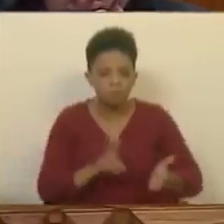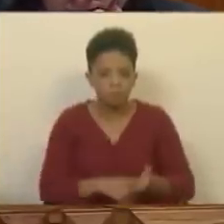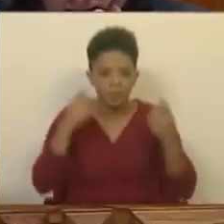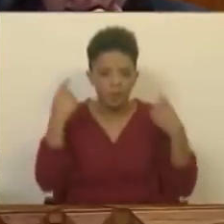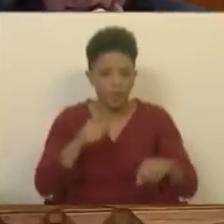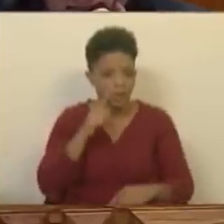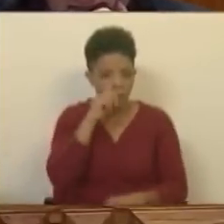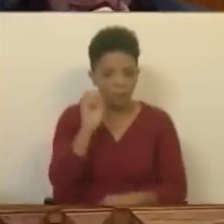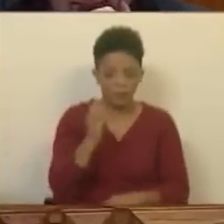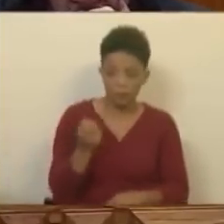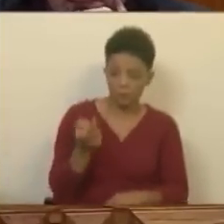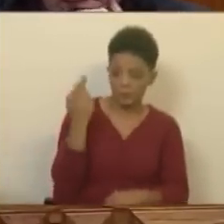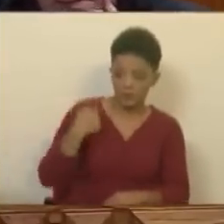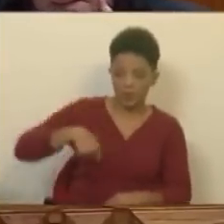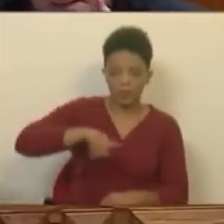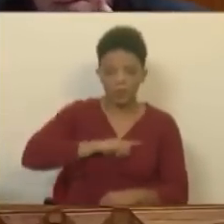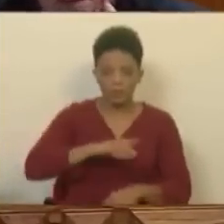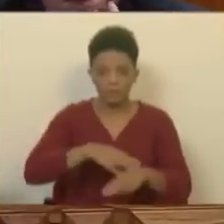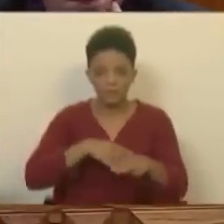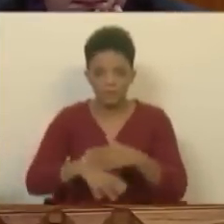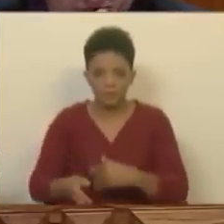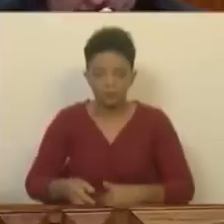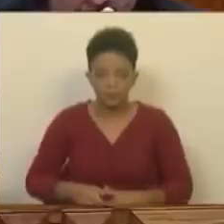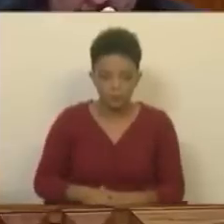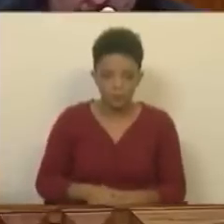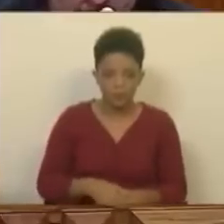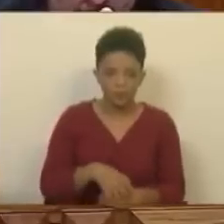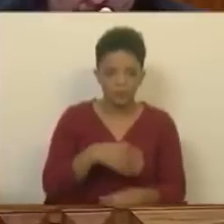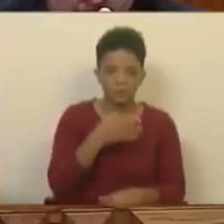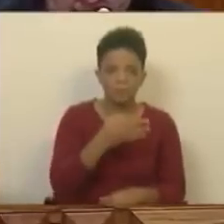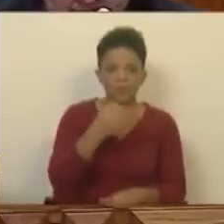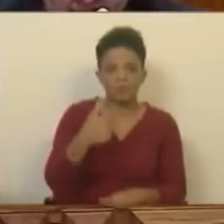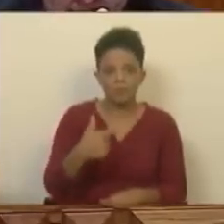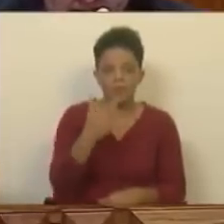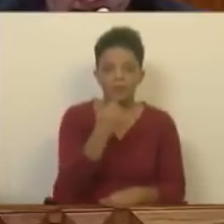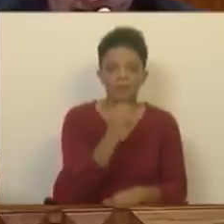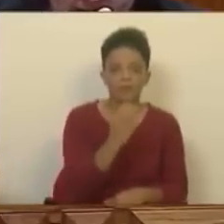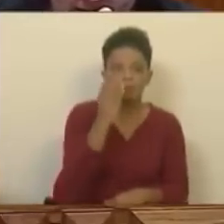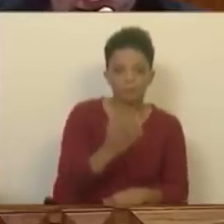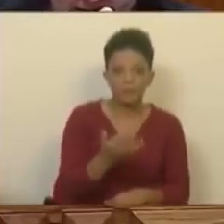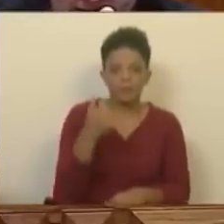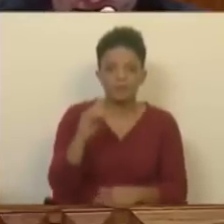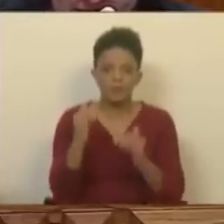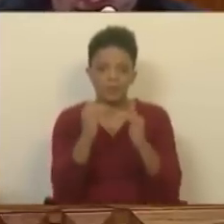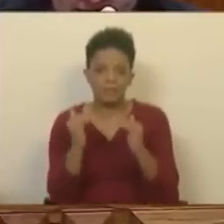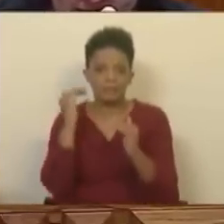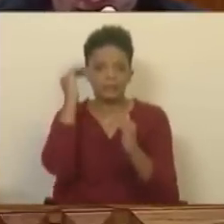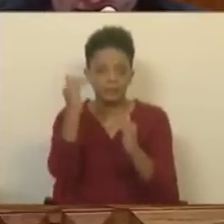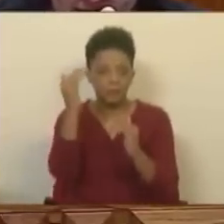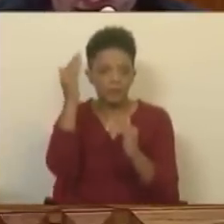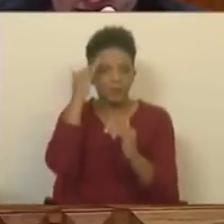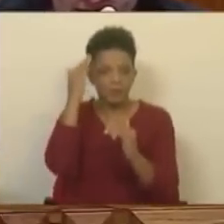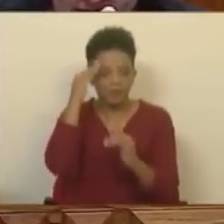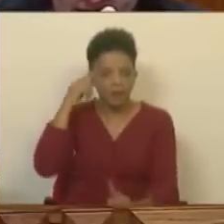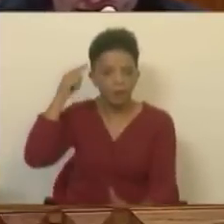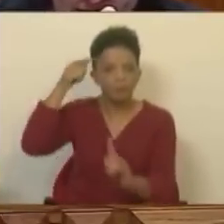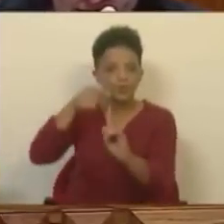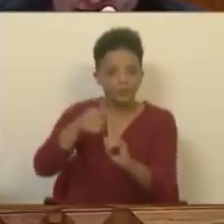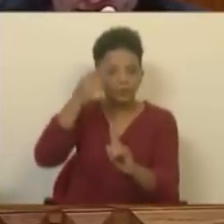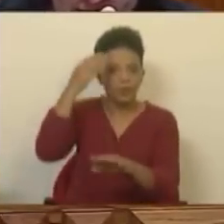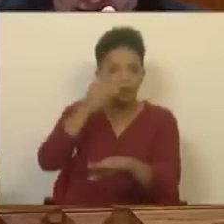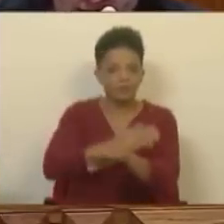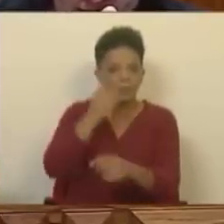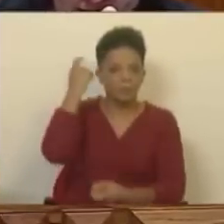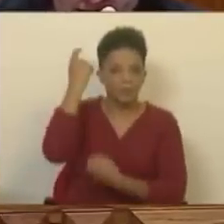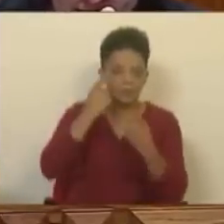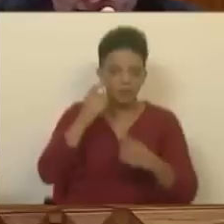ano passado nós executamos o PT 20 acima daquilo que tinha sido a meta fixada